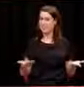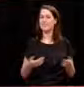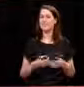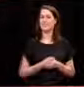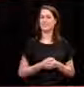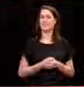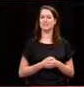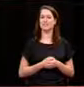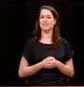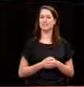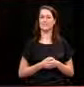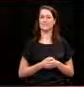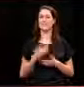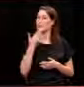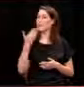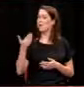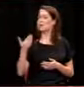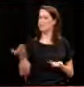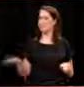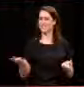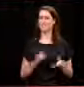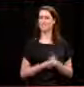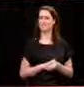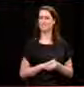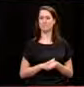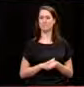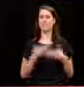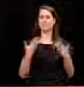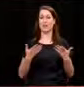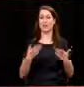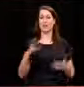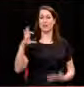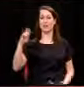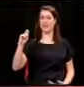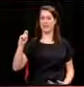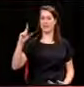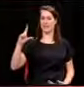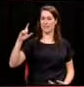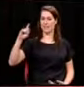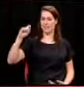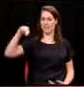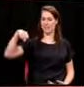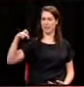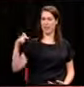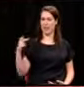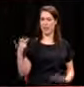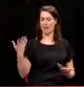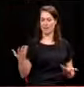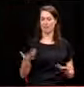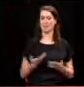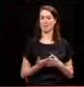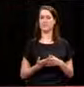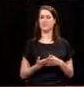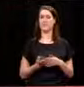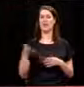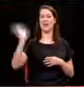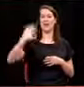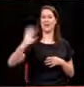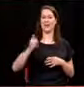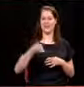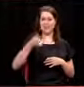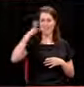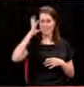esclarecimento. Obrigado, Joaquim. Vamos agora ao encontro de Helena Reis, liga-nos de Vila Nova de Gaia. Helena, muito boa tarde. Olá, boa